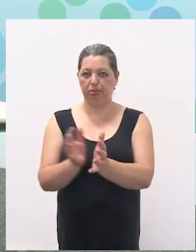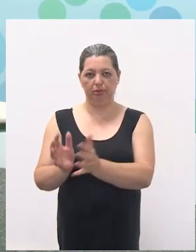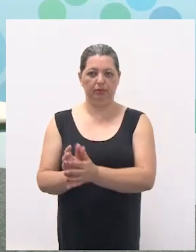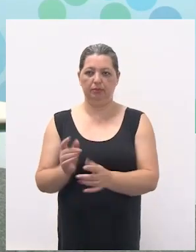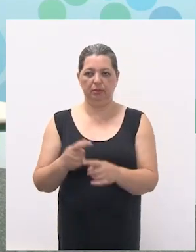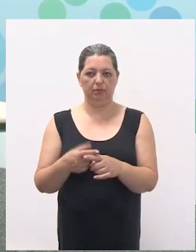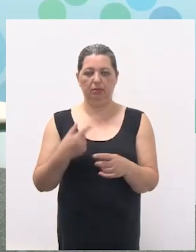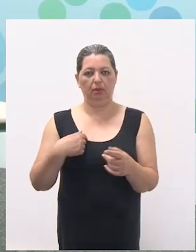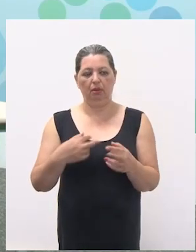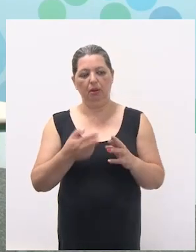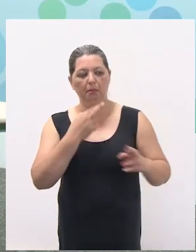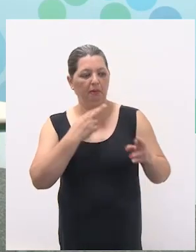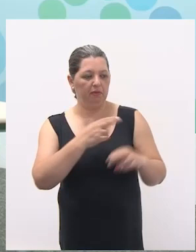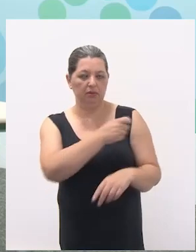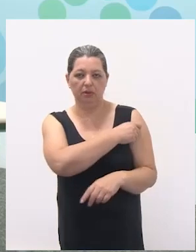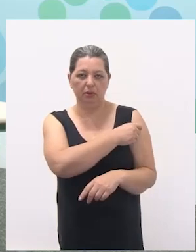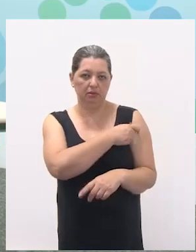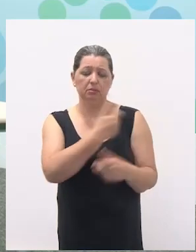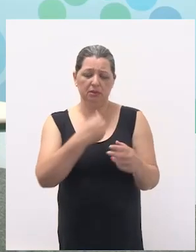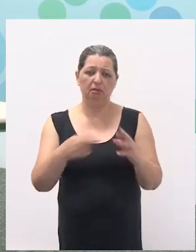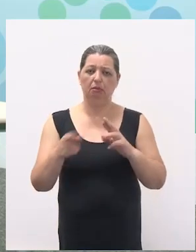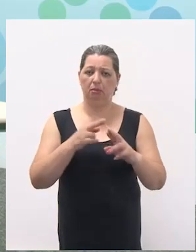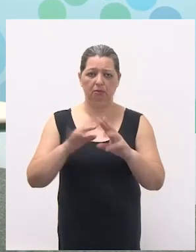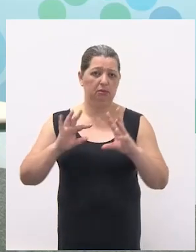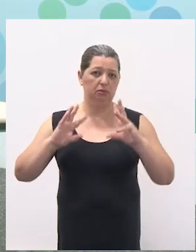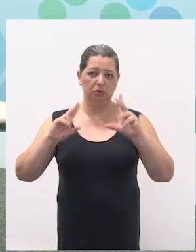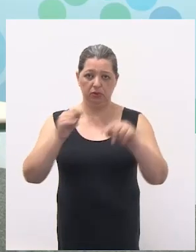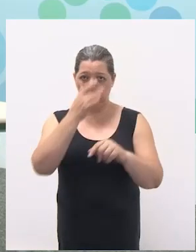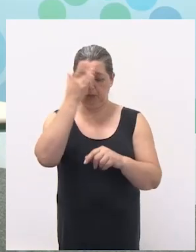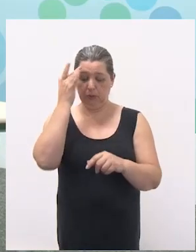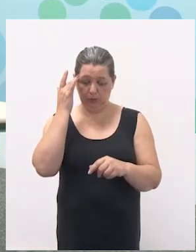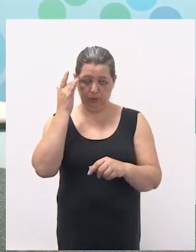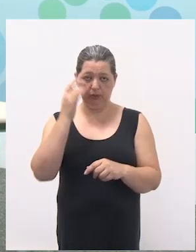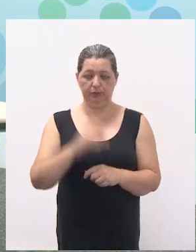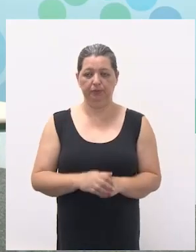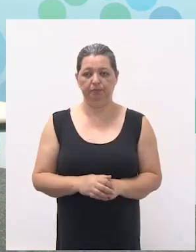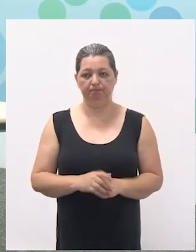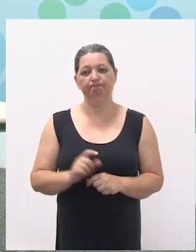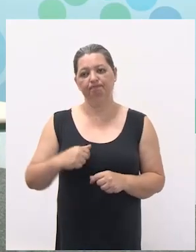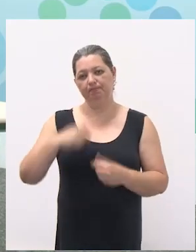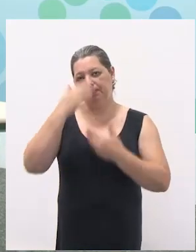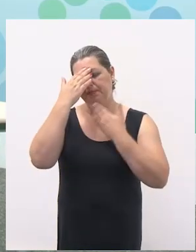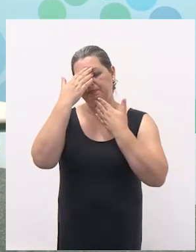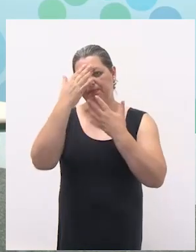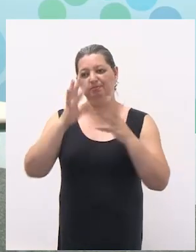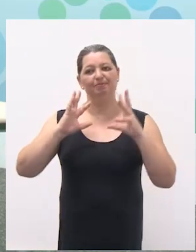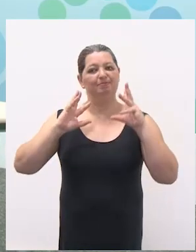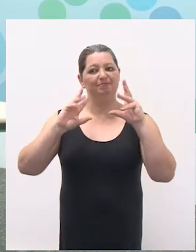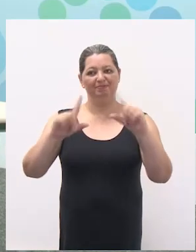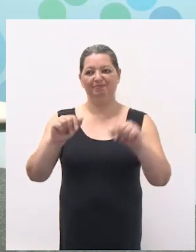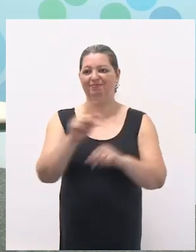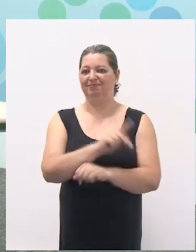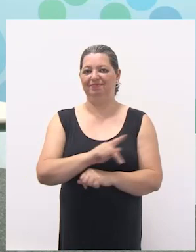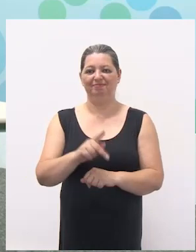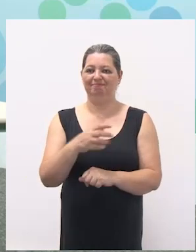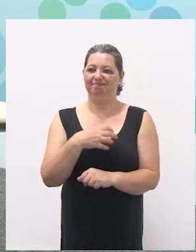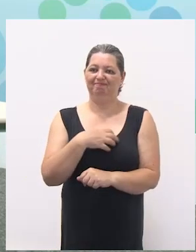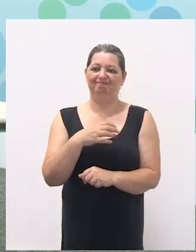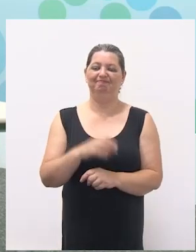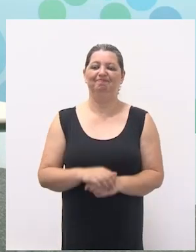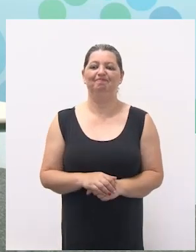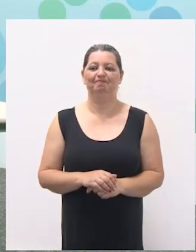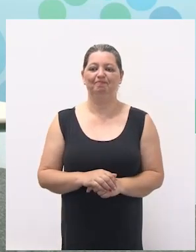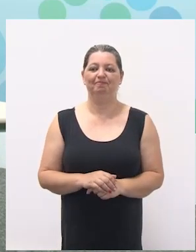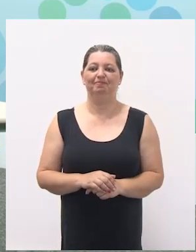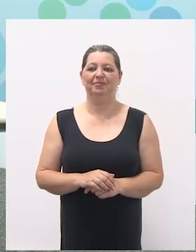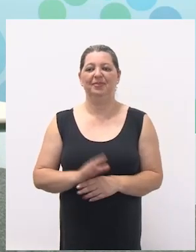relação professor-aluno ou qualquer relação sem a gente pensar no coletivo. Então, eu sou muito grato a todo mundo que, de alguma forma,